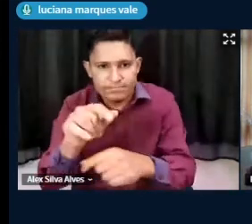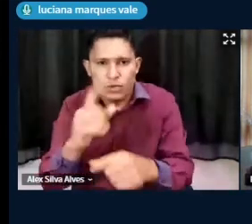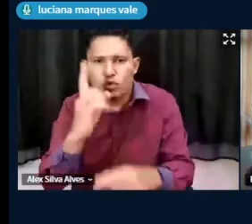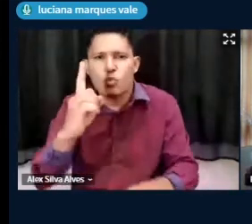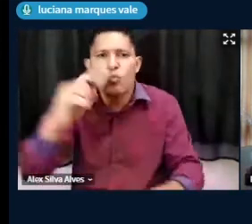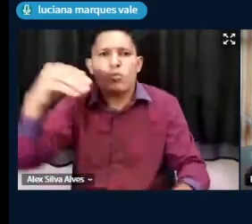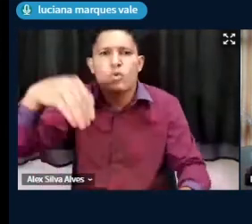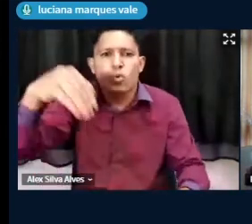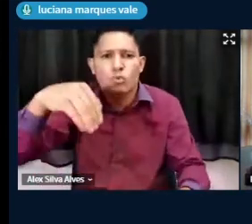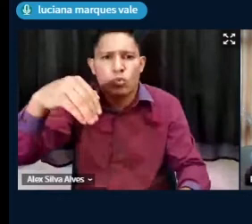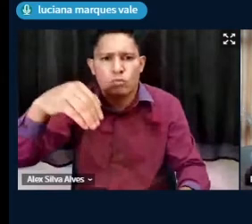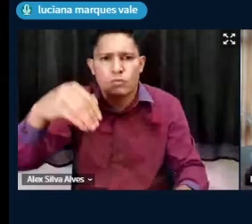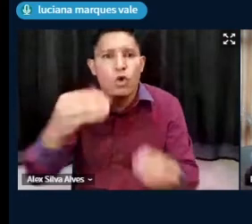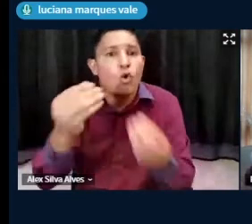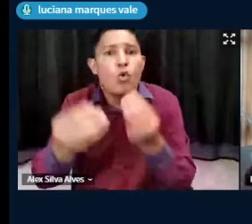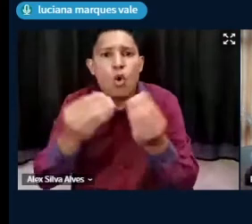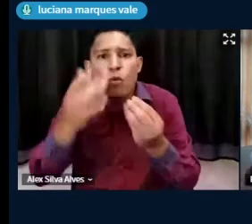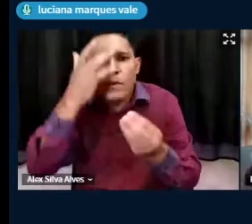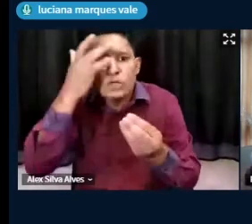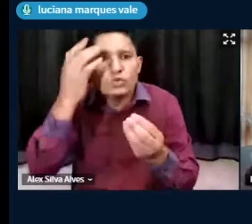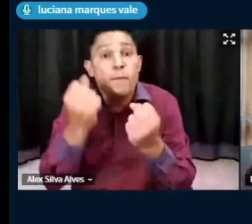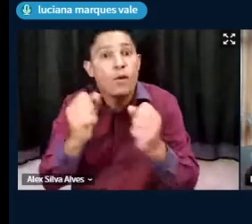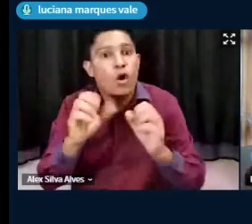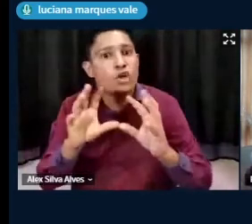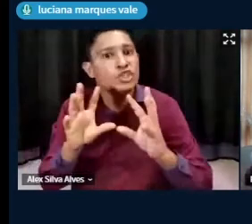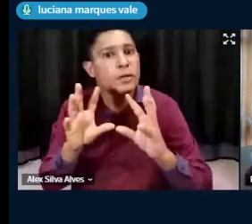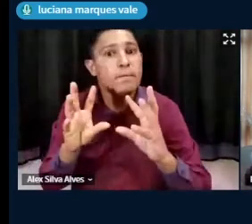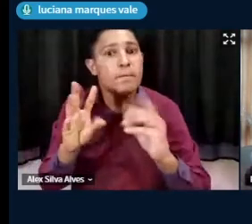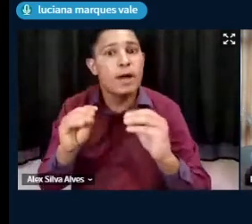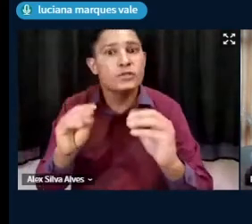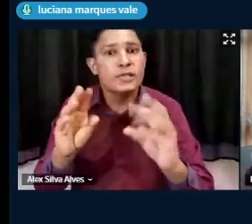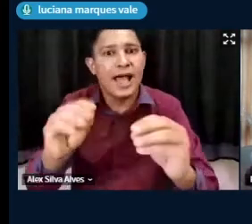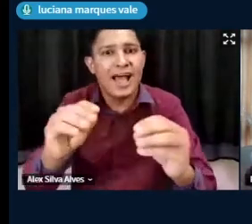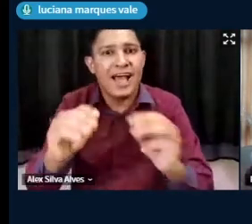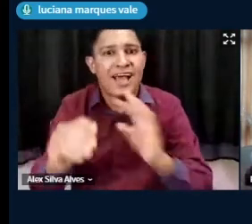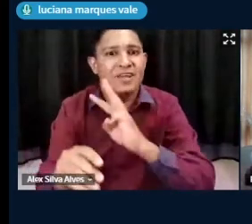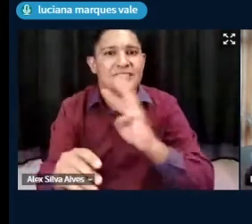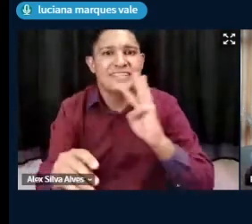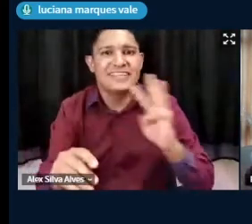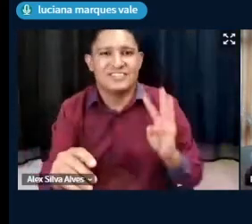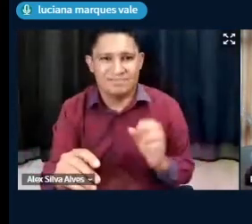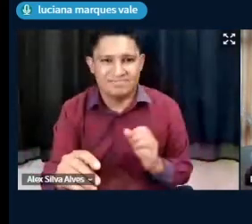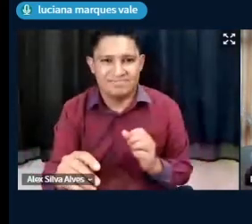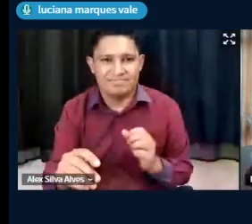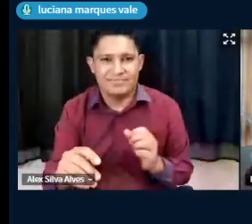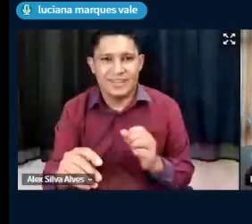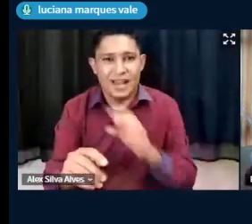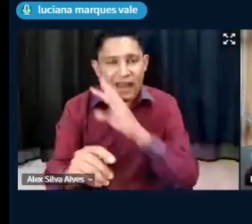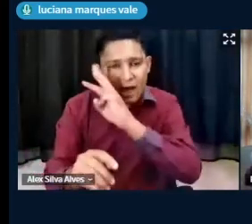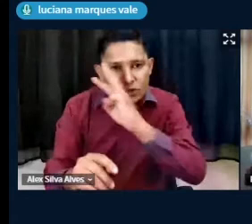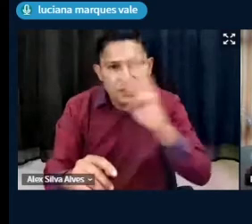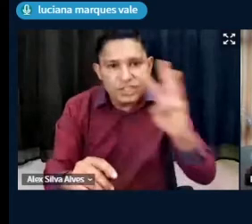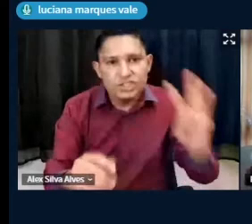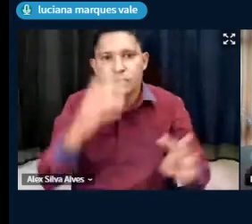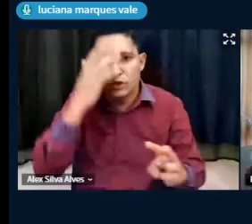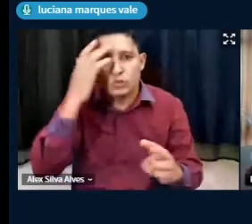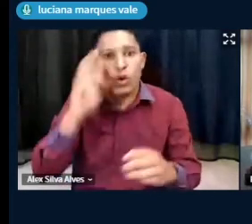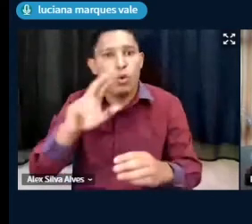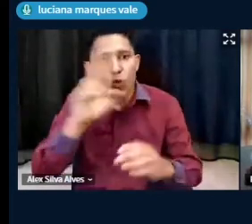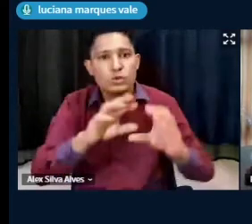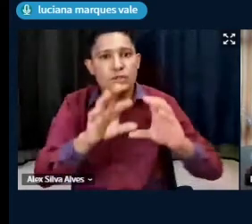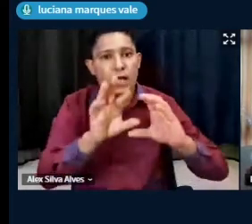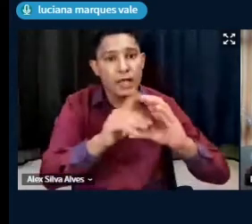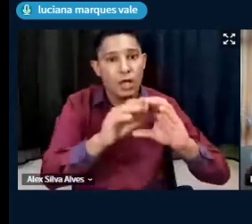vocês de como se fazer para acessar, que tem cerca de um minuto, e de como manusear o site, na